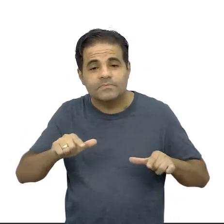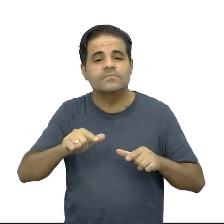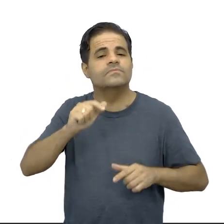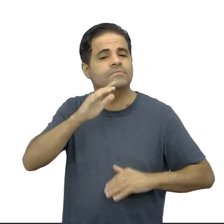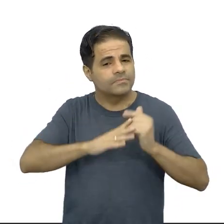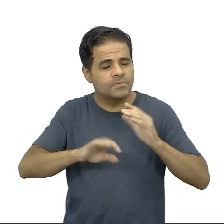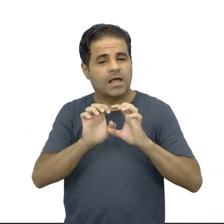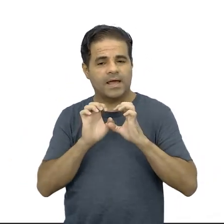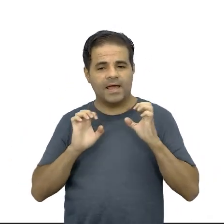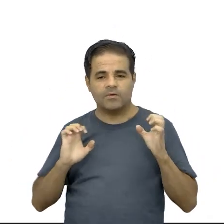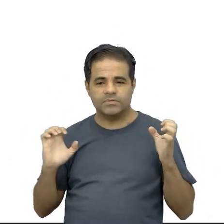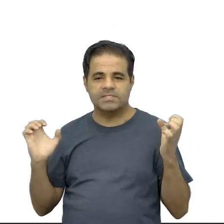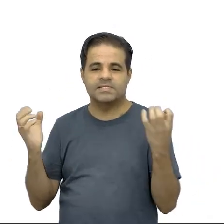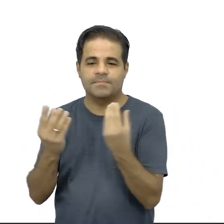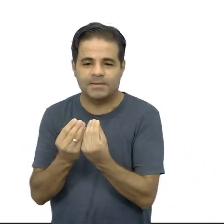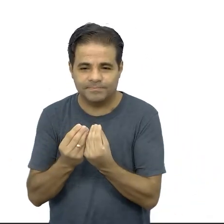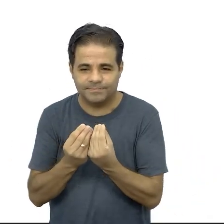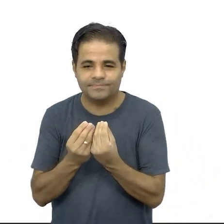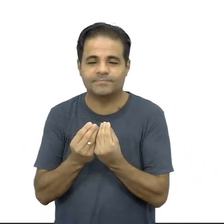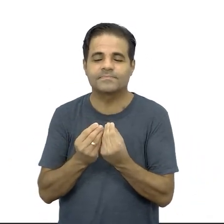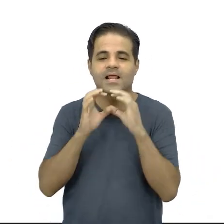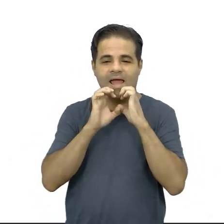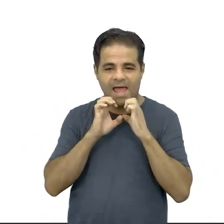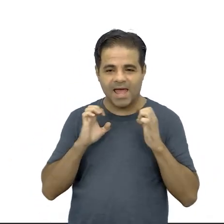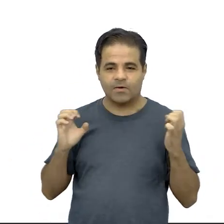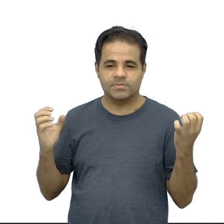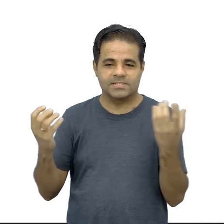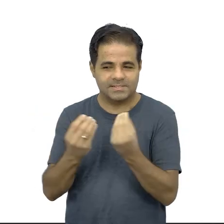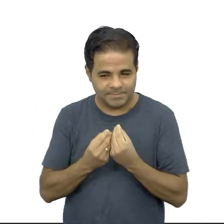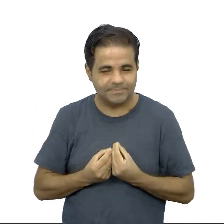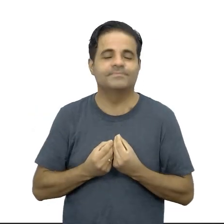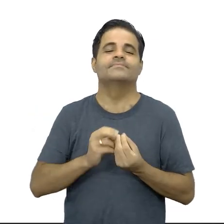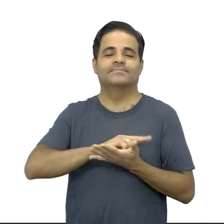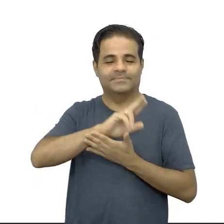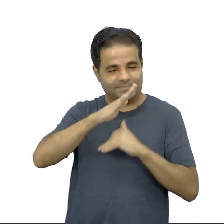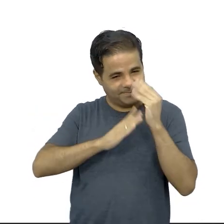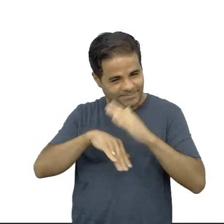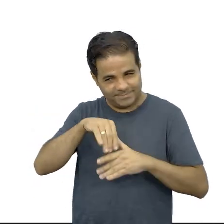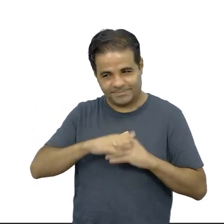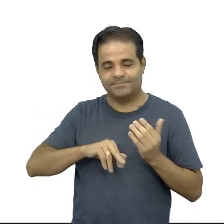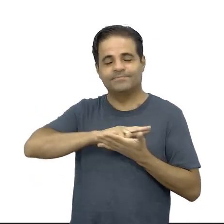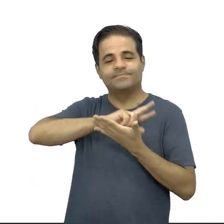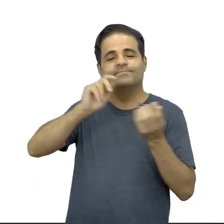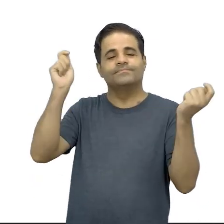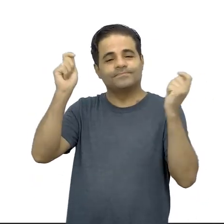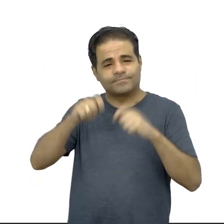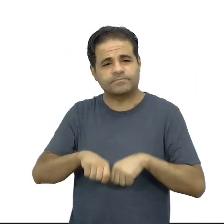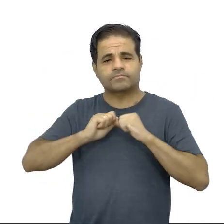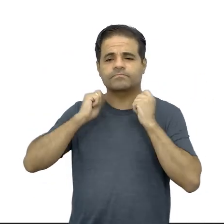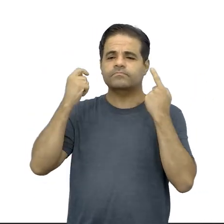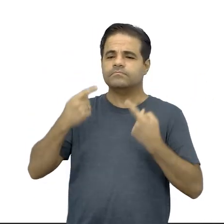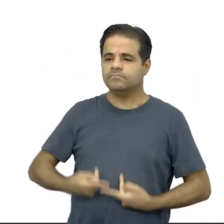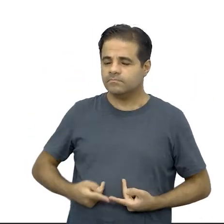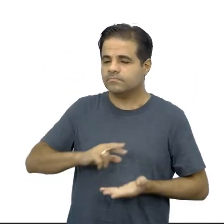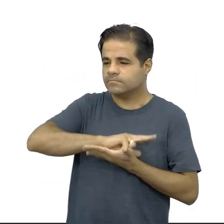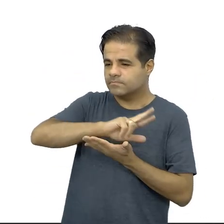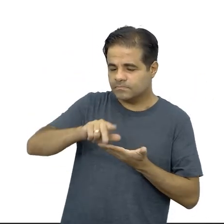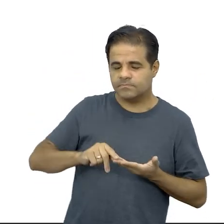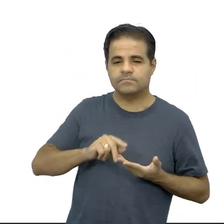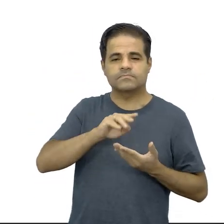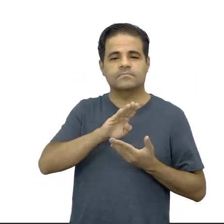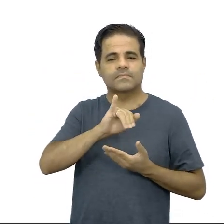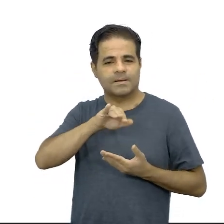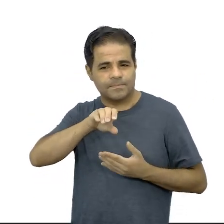os ecossistemas relacionando, né, os principais aspectos. Assim, ele pode reconhecer os fatores bióticos